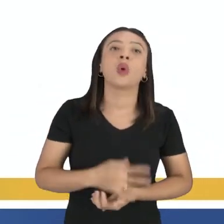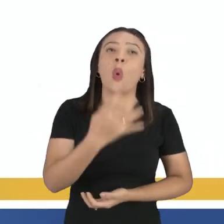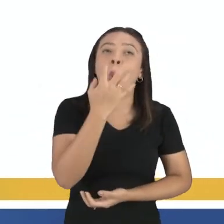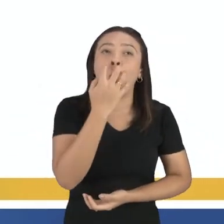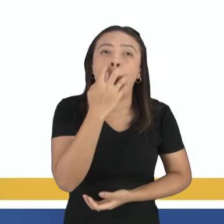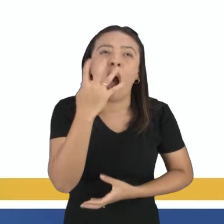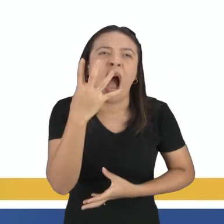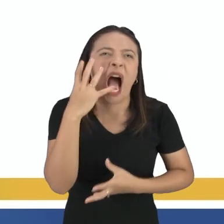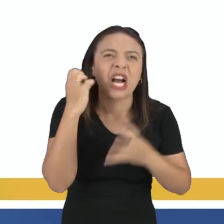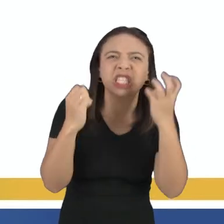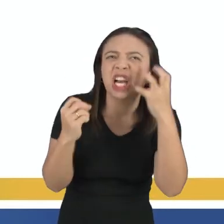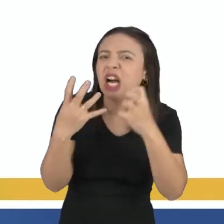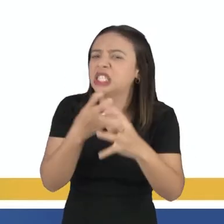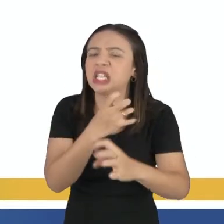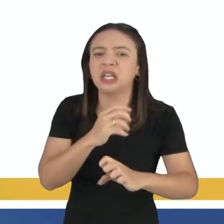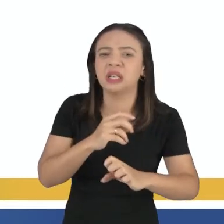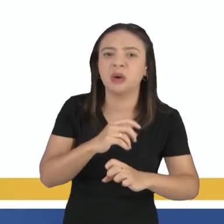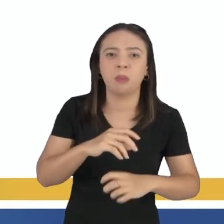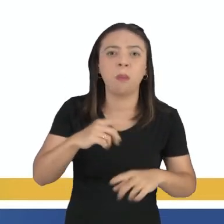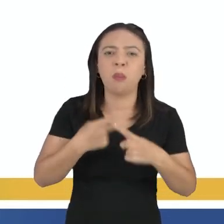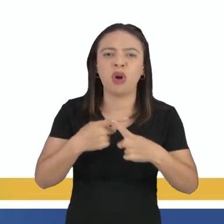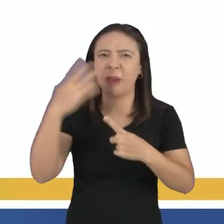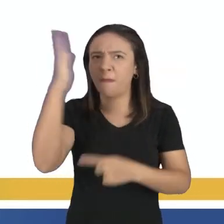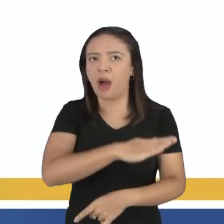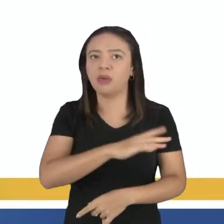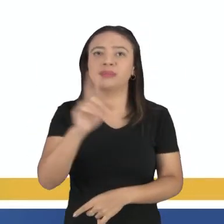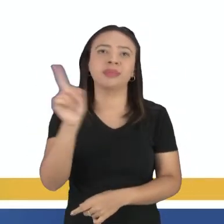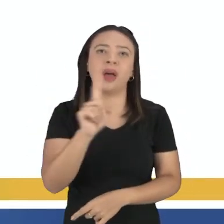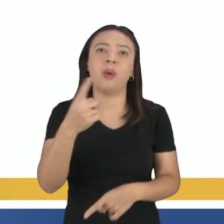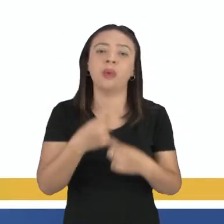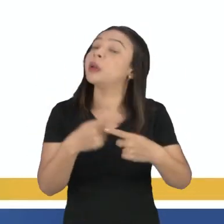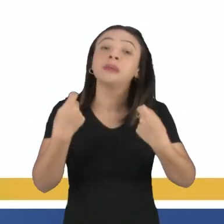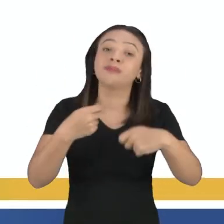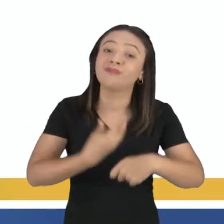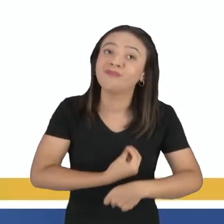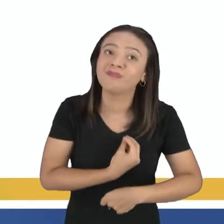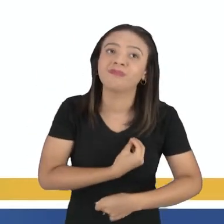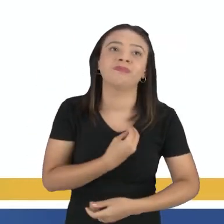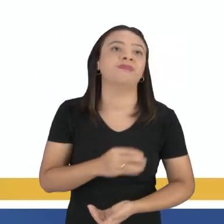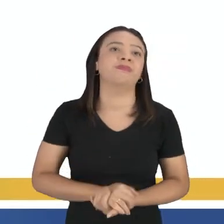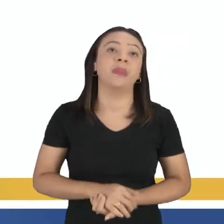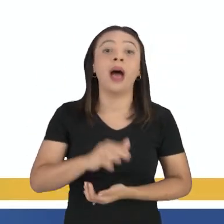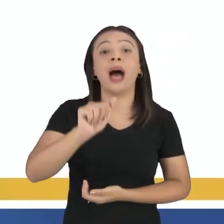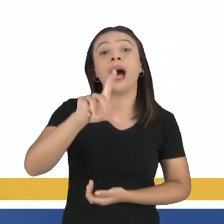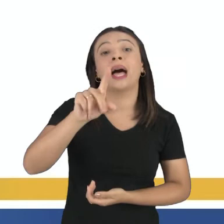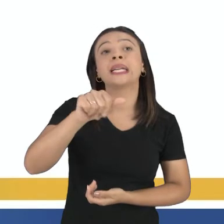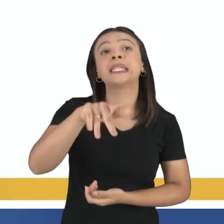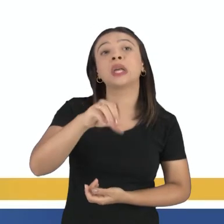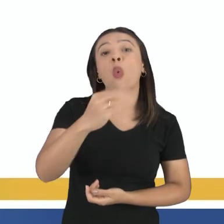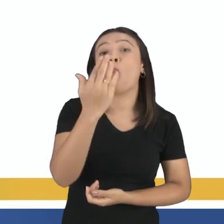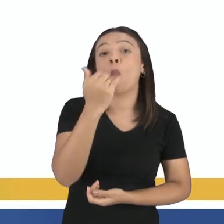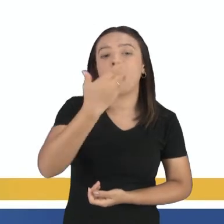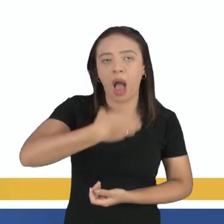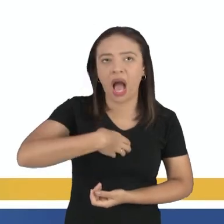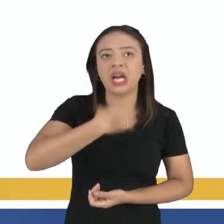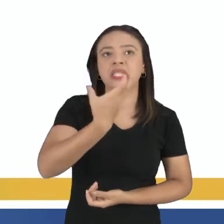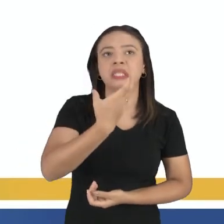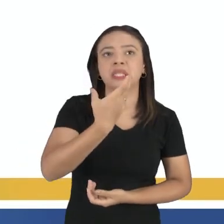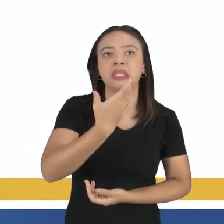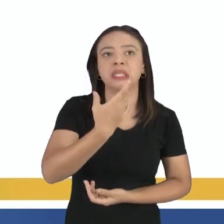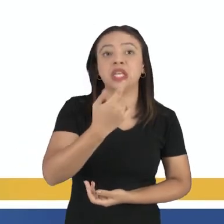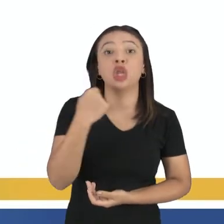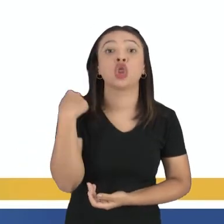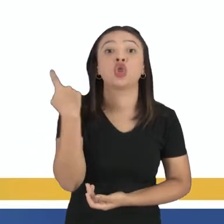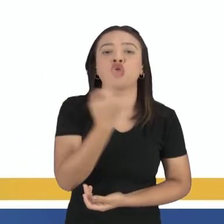maçã e nossos dentes até hoje doem. E aí, Quais dessas vocês